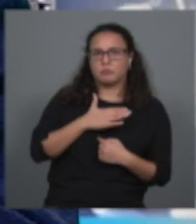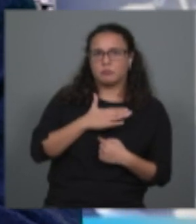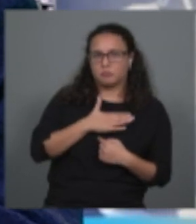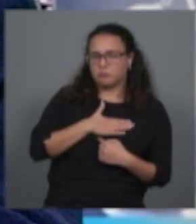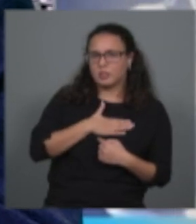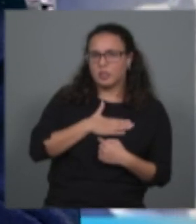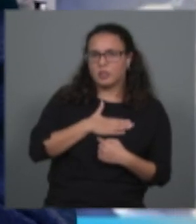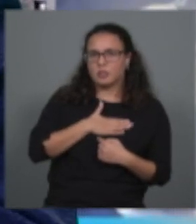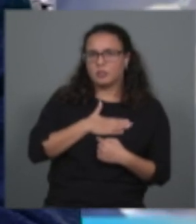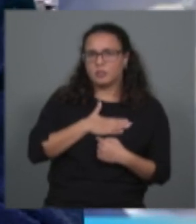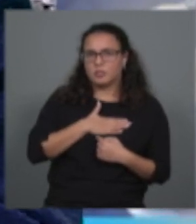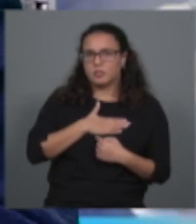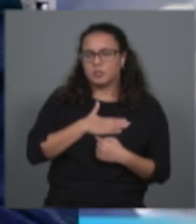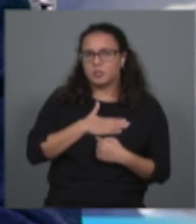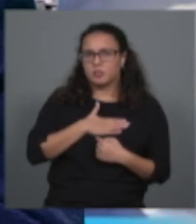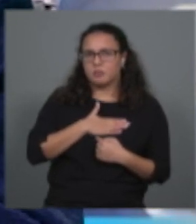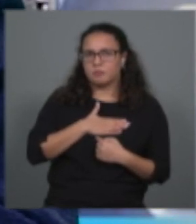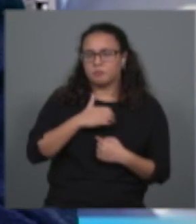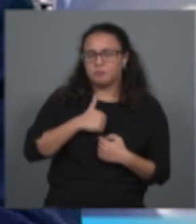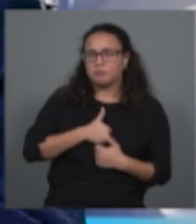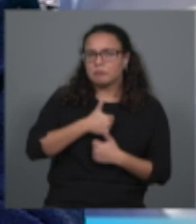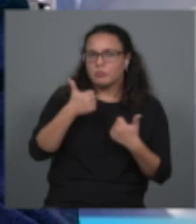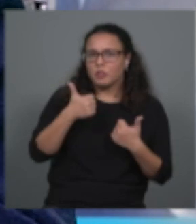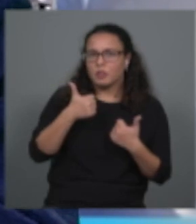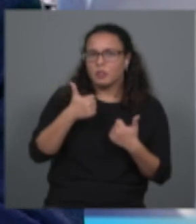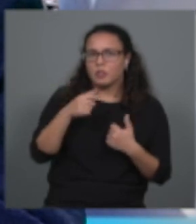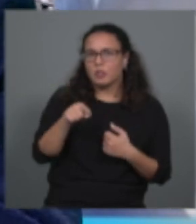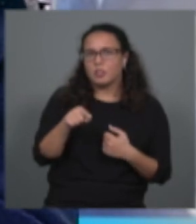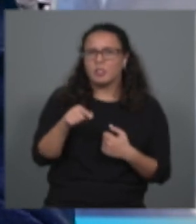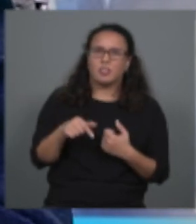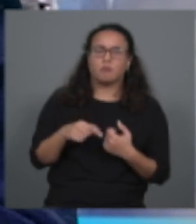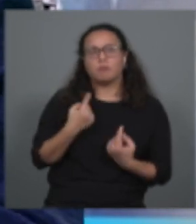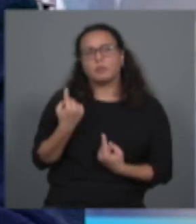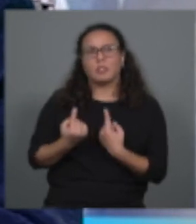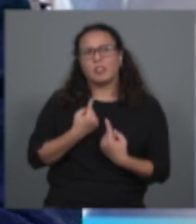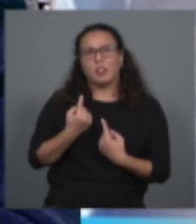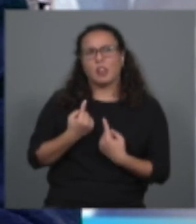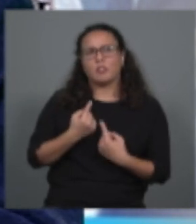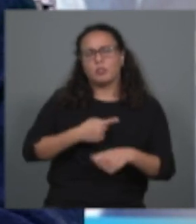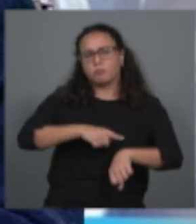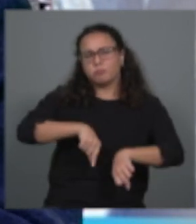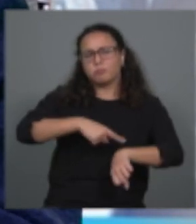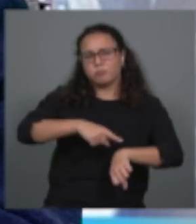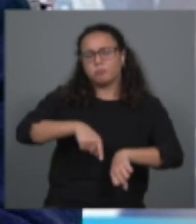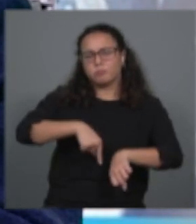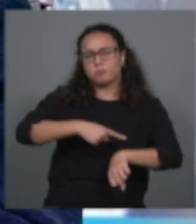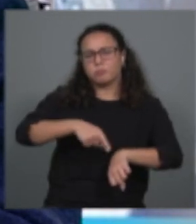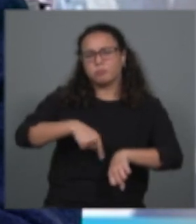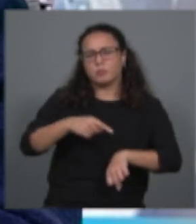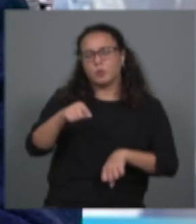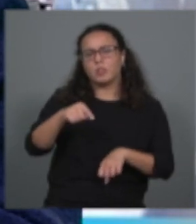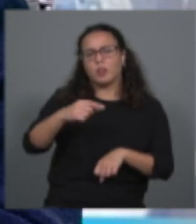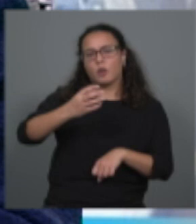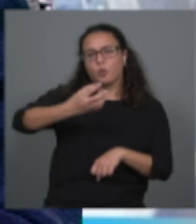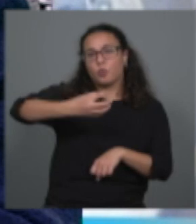semana. Às vezes o dia não era muito fácil porque ele depois demorava mais dias, né? Mas que quando tocasse o sino a rebate